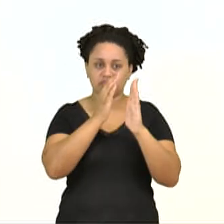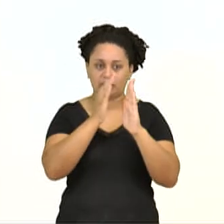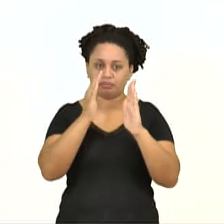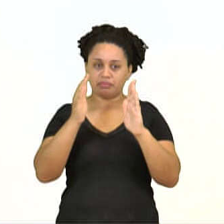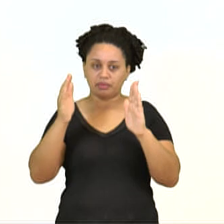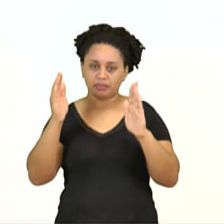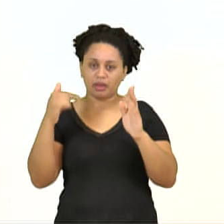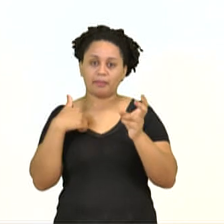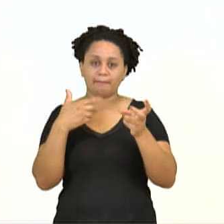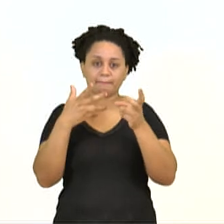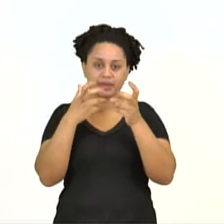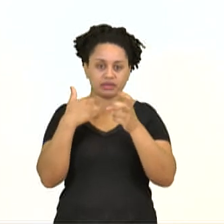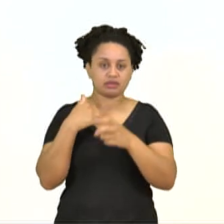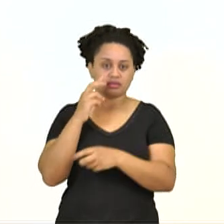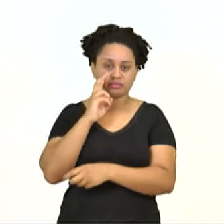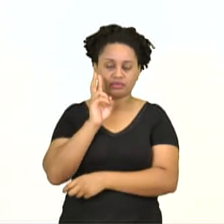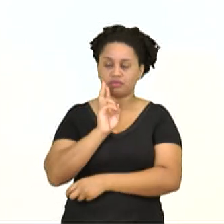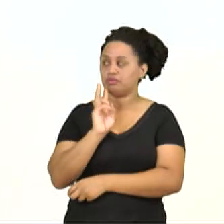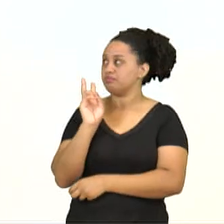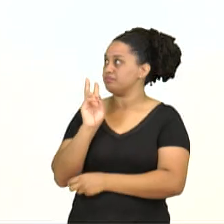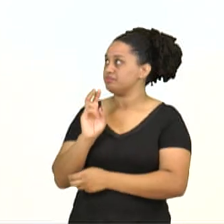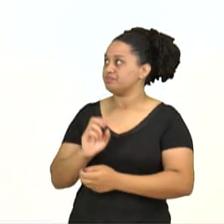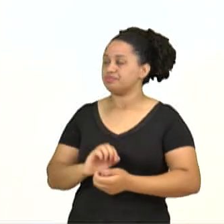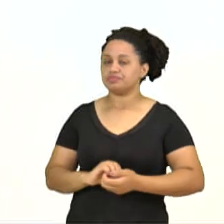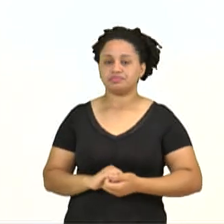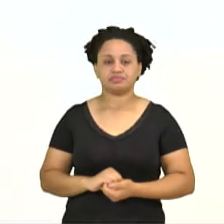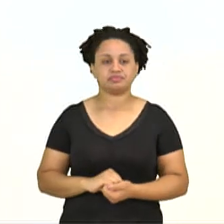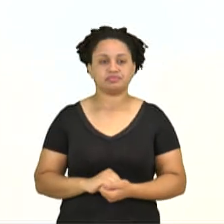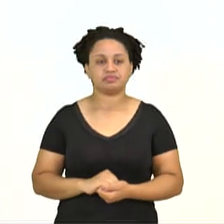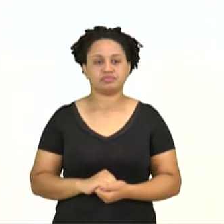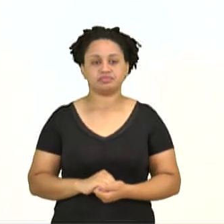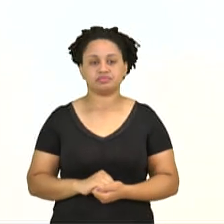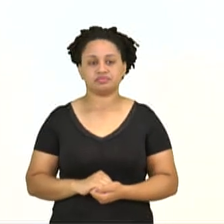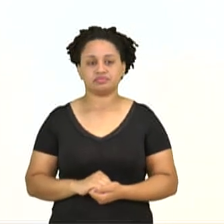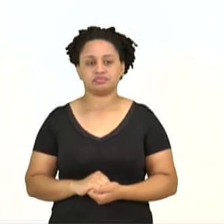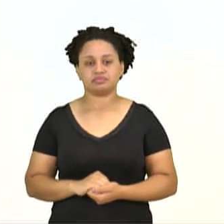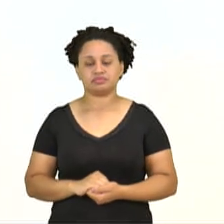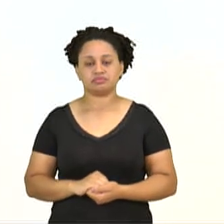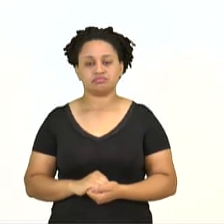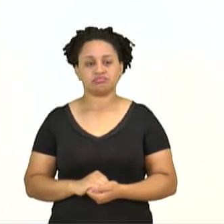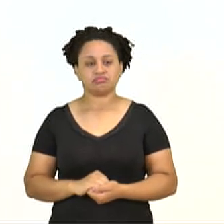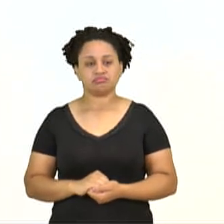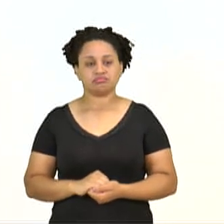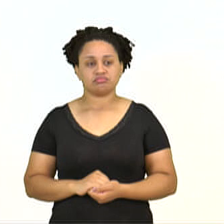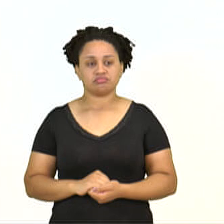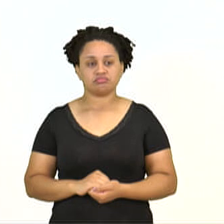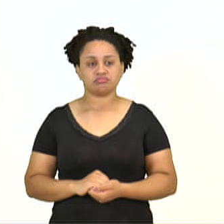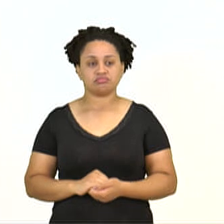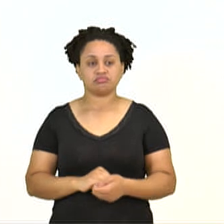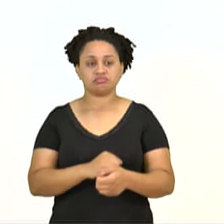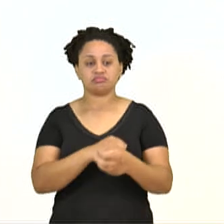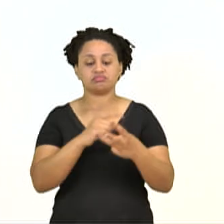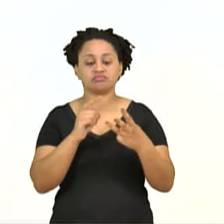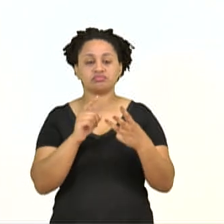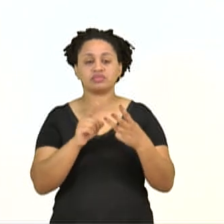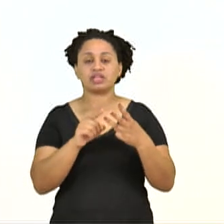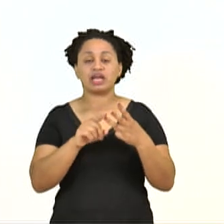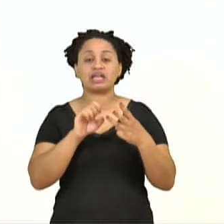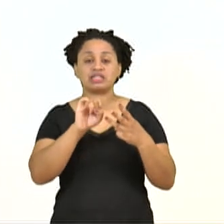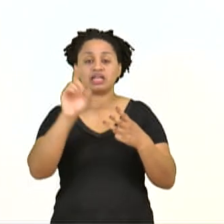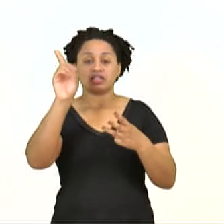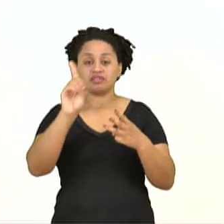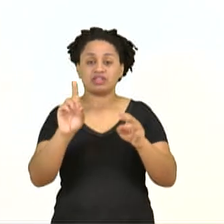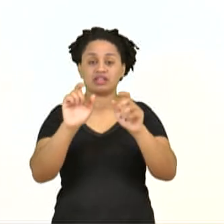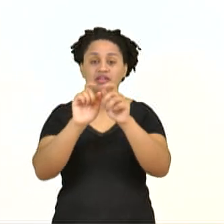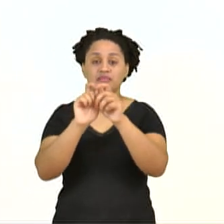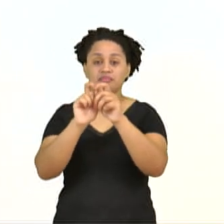2, 2.5, 3, 3.5, 4 e 4.5. Quanto maior a deficiência, menor a